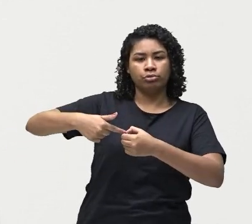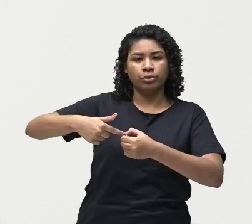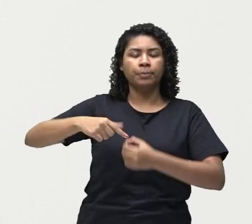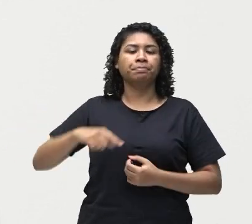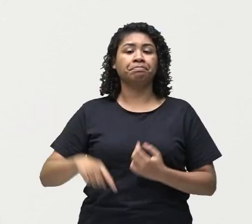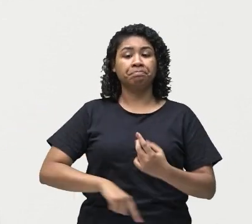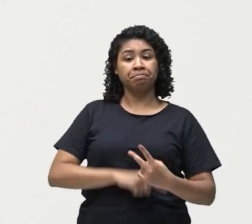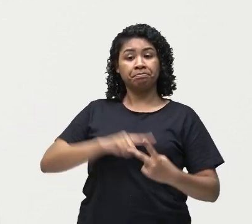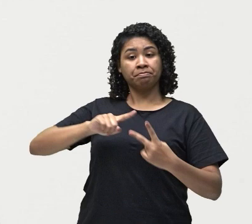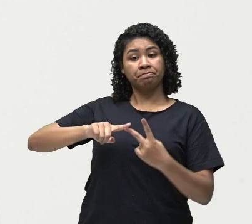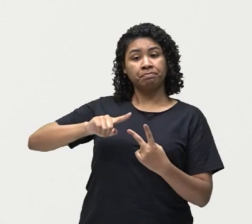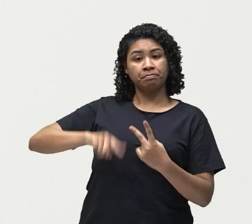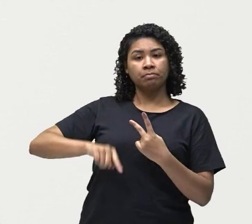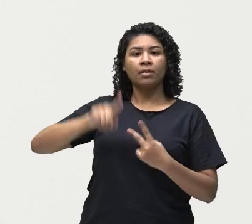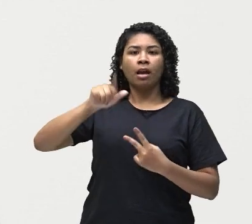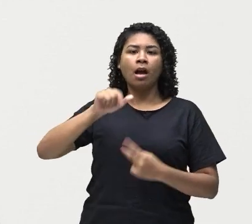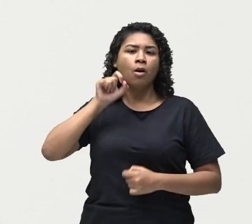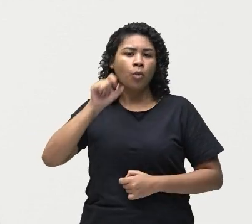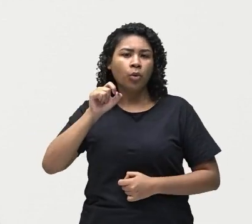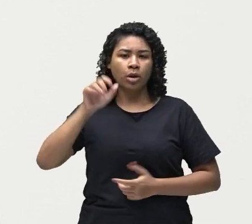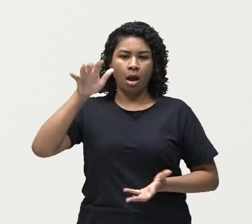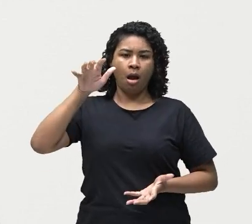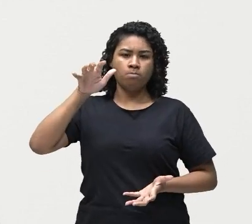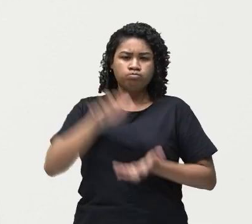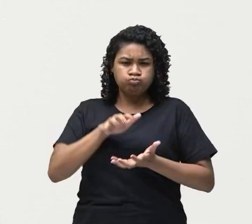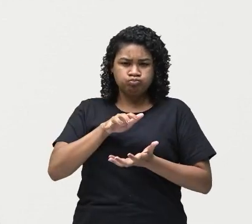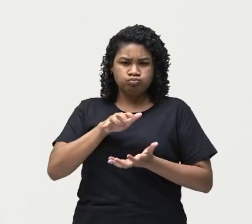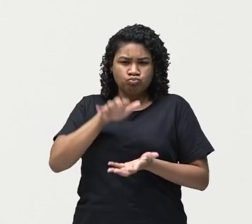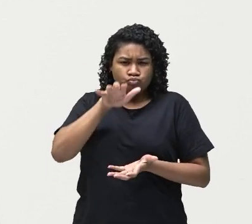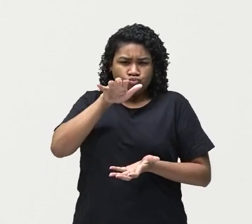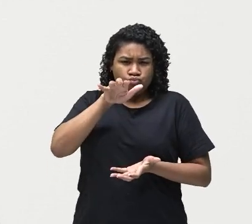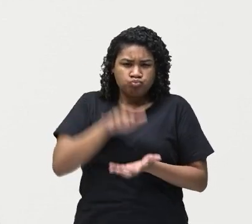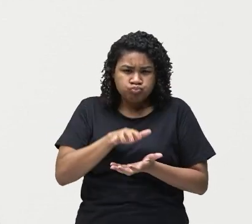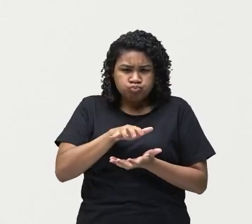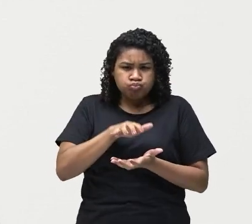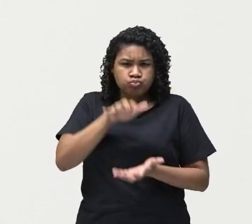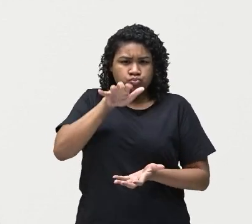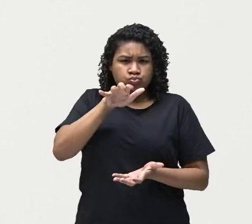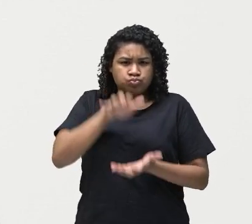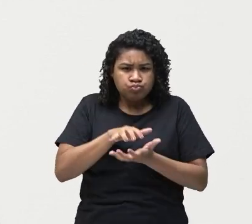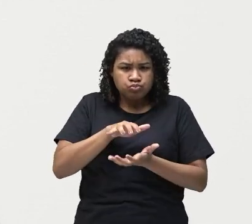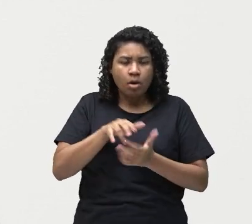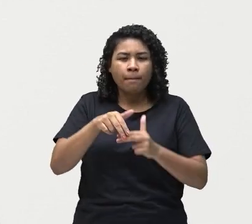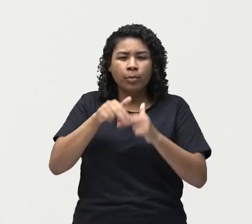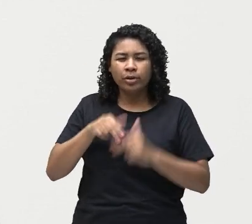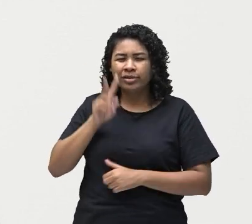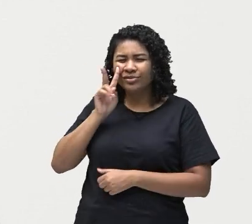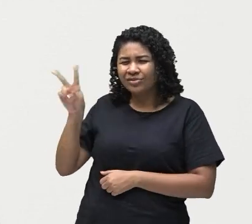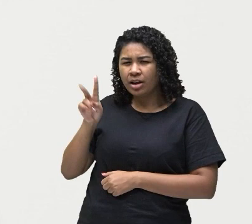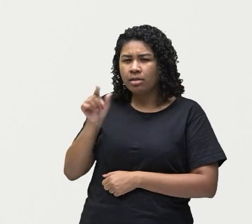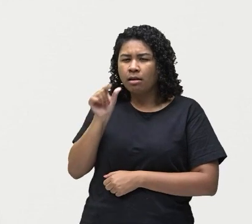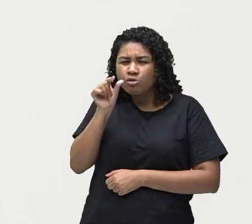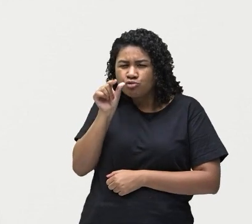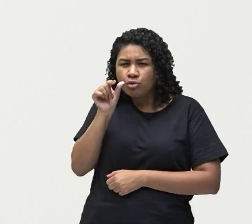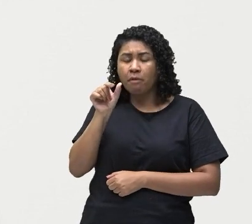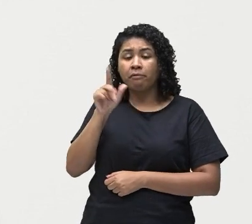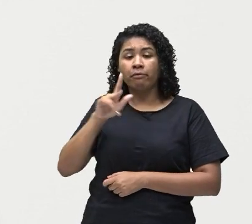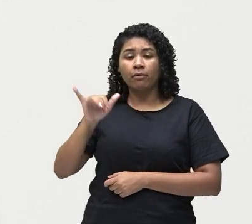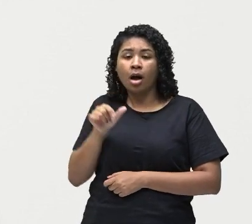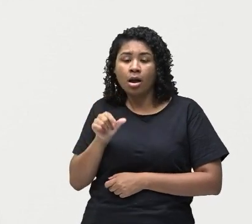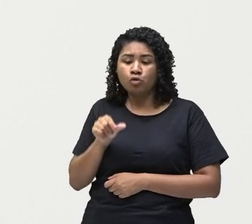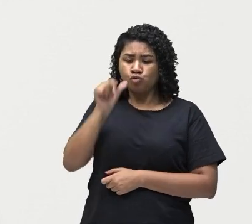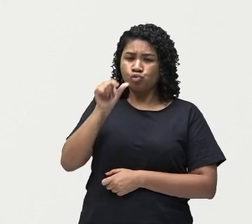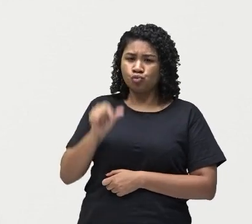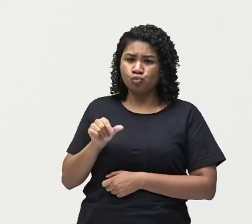compressão o próprio nome já diz ele vai comprimir esse pistão vai subir vai comprimir aqui ó o